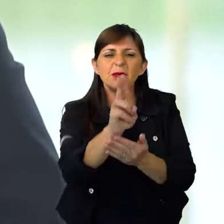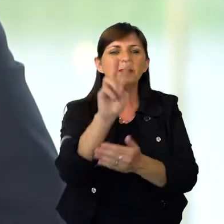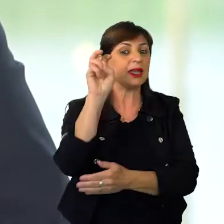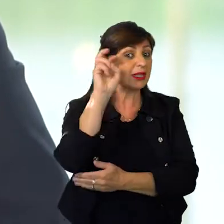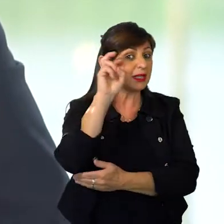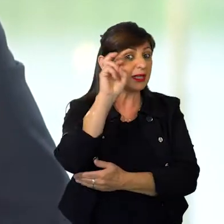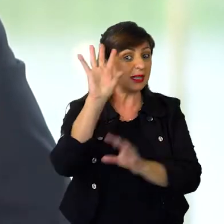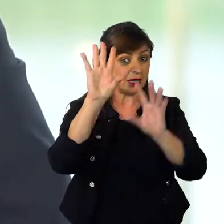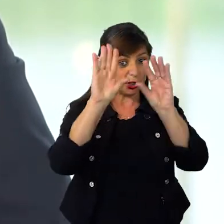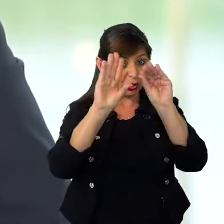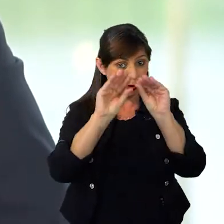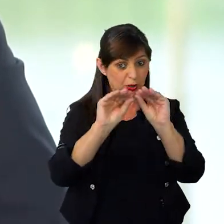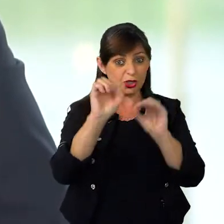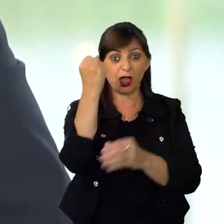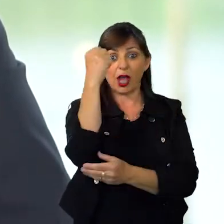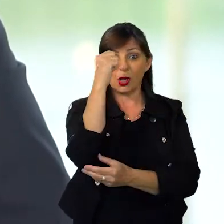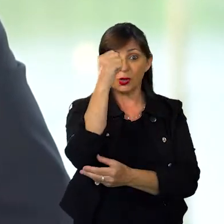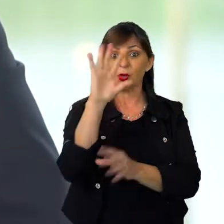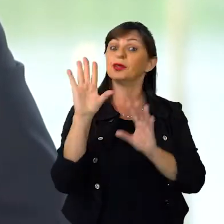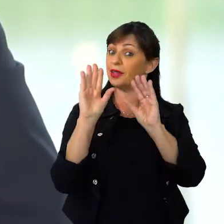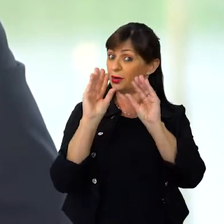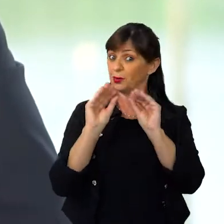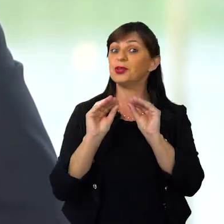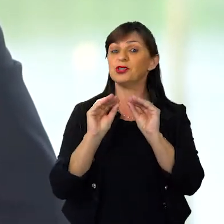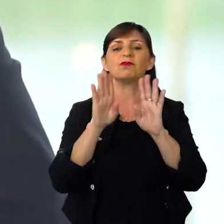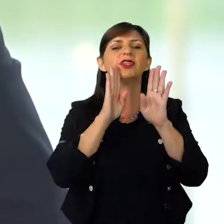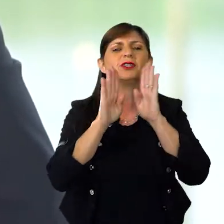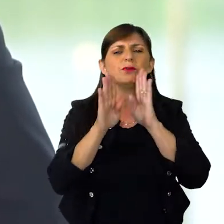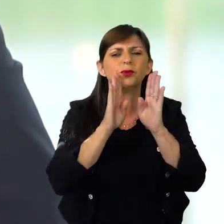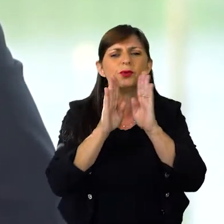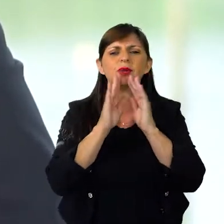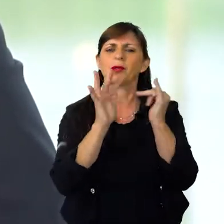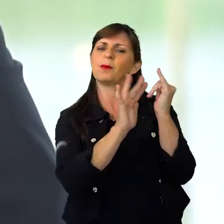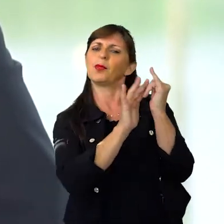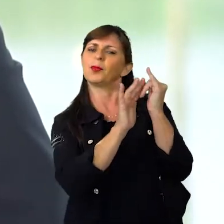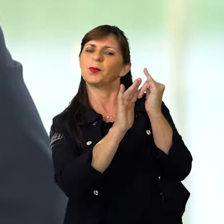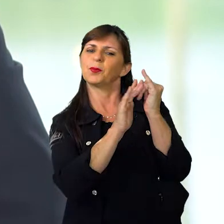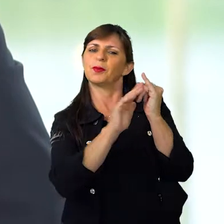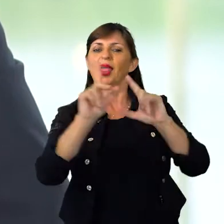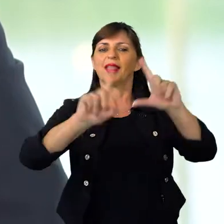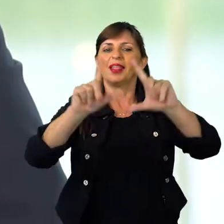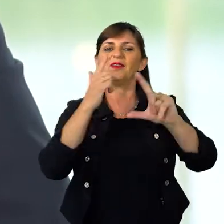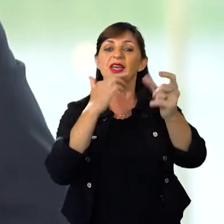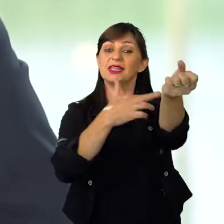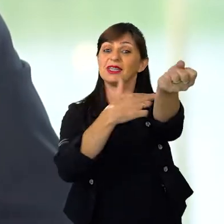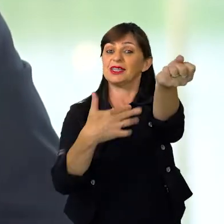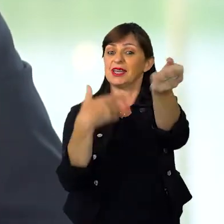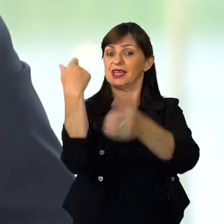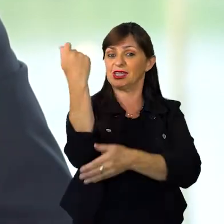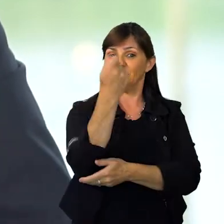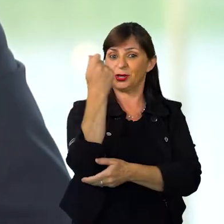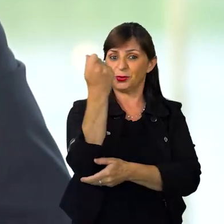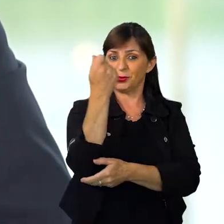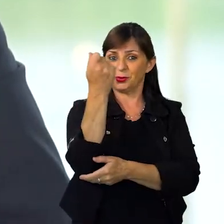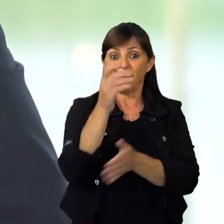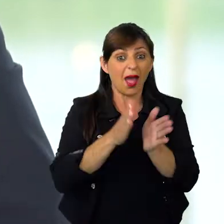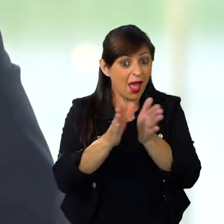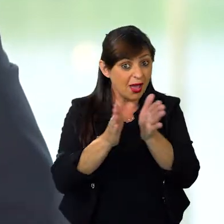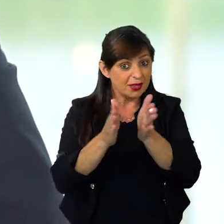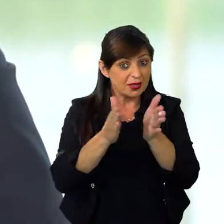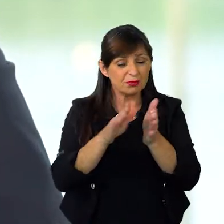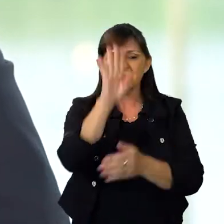nas quintas-feiras às 20 horas na página do Facebook no canal do YouTube TV sangue de gaúcho